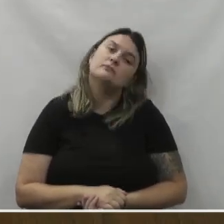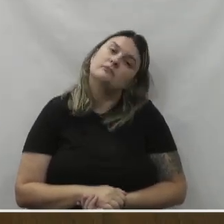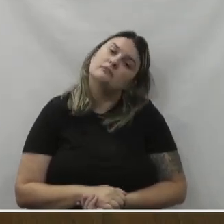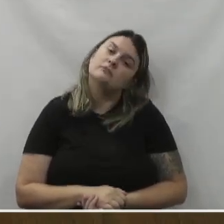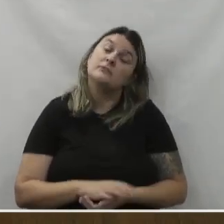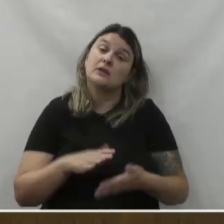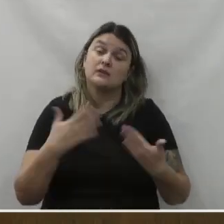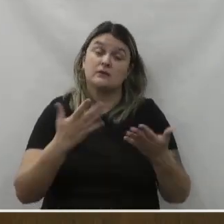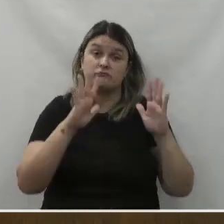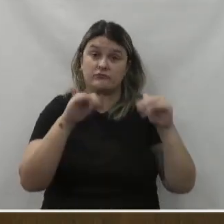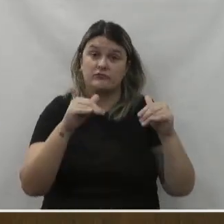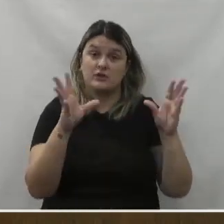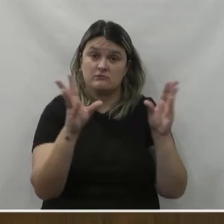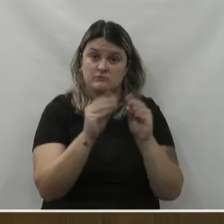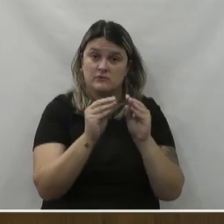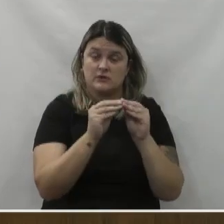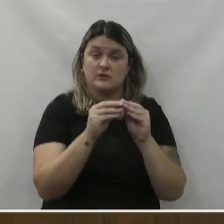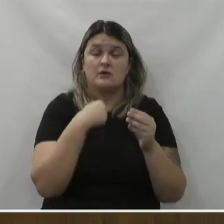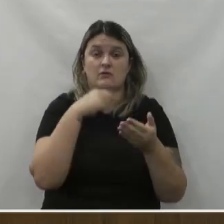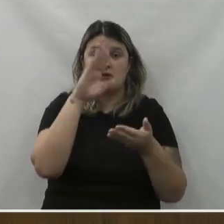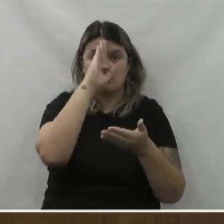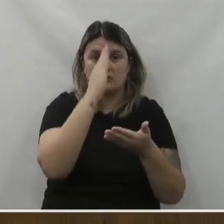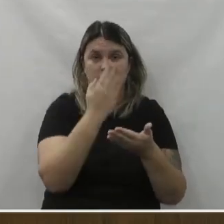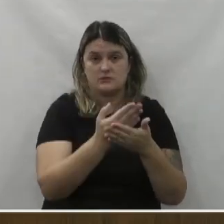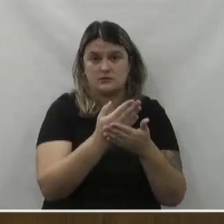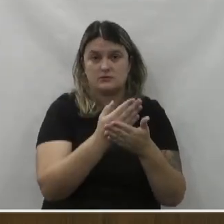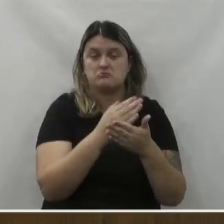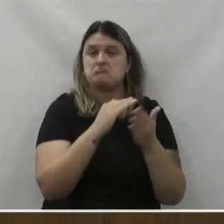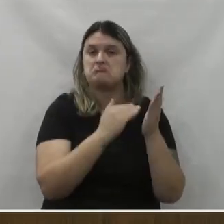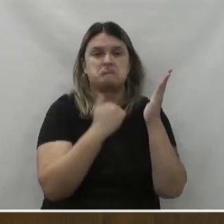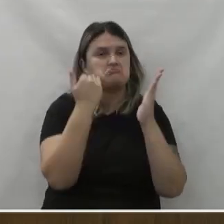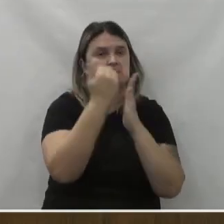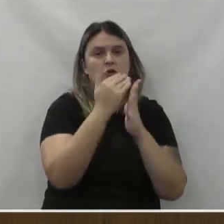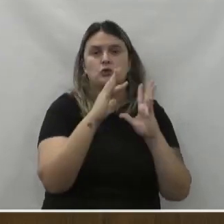Então, por fim, eu acredito que, superado